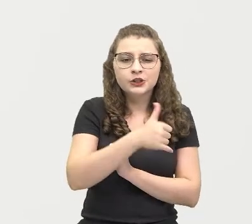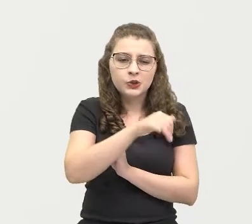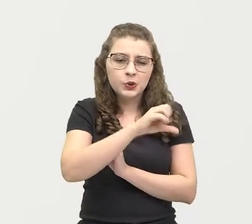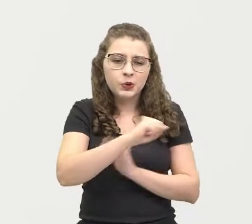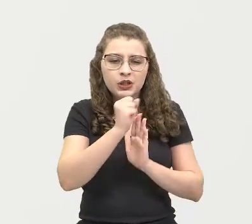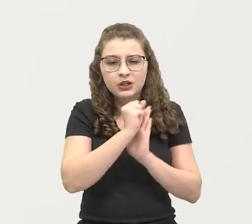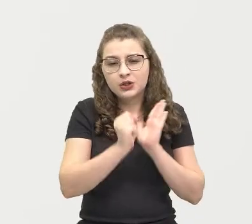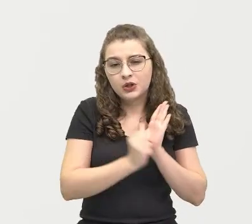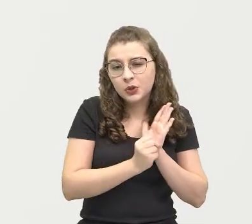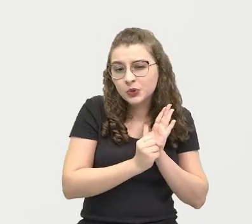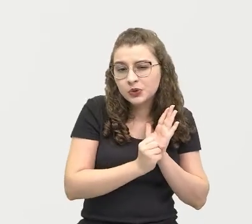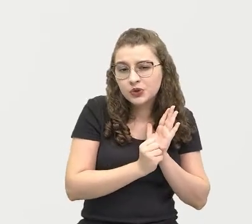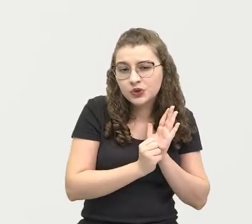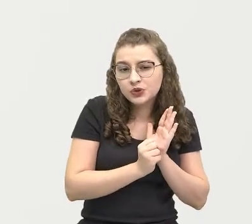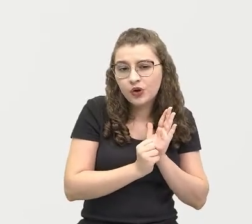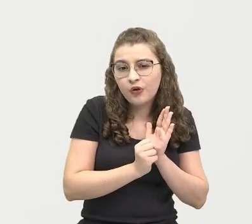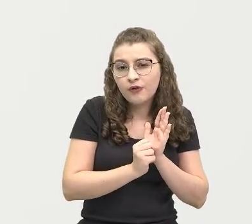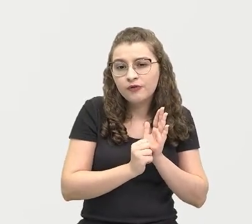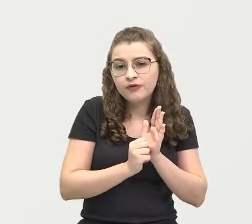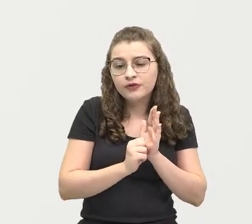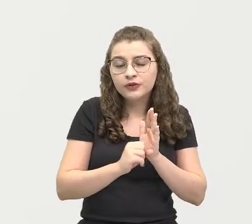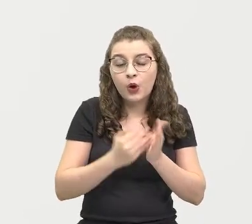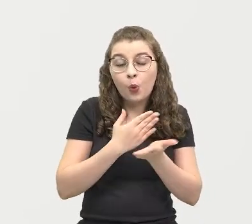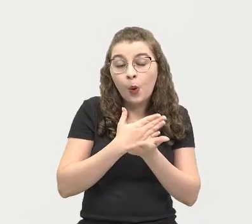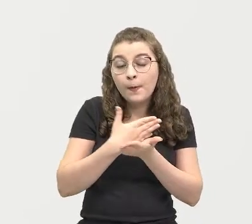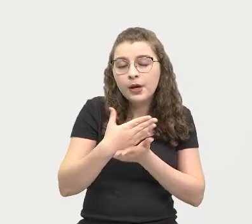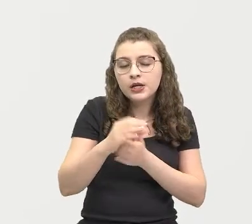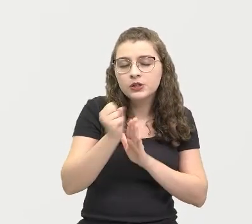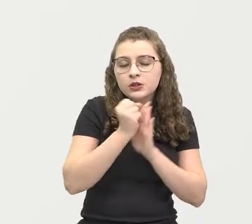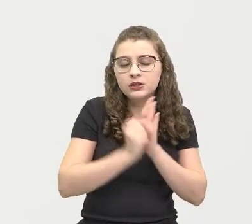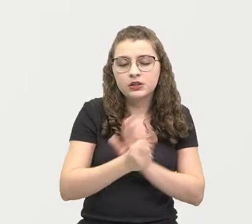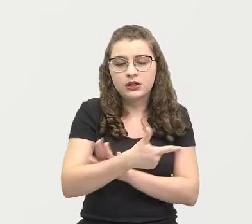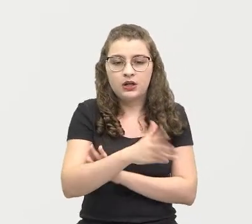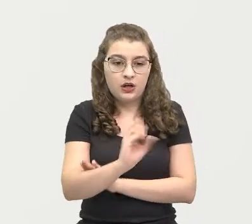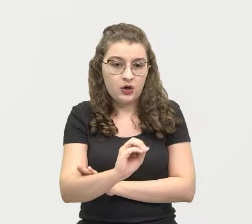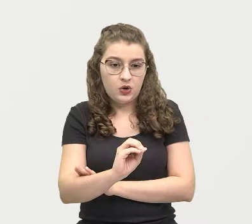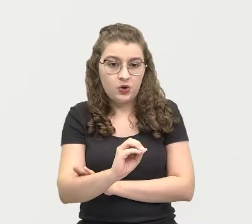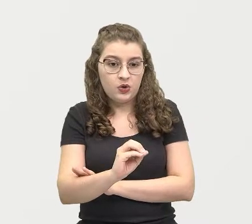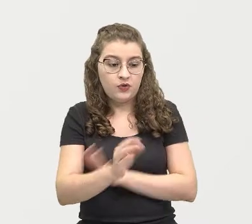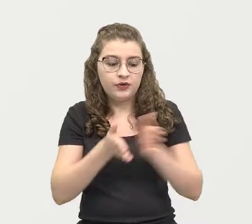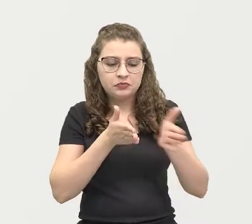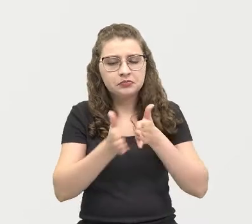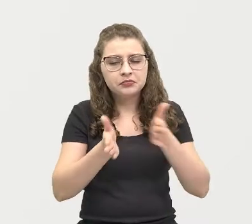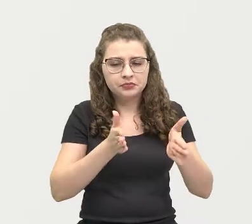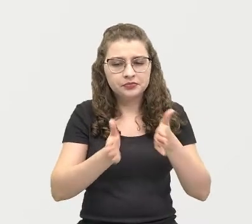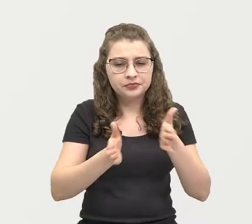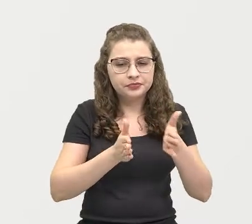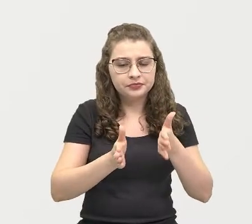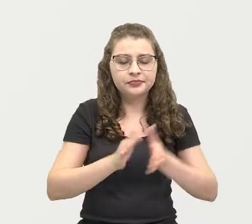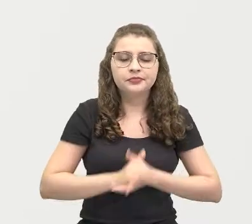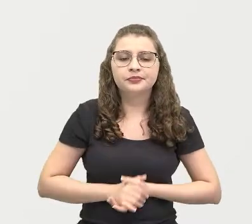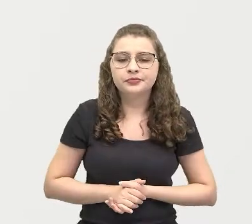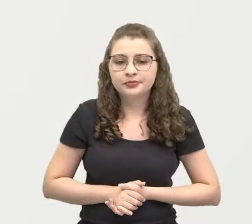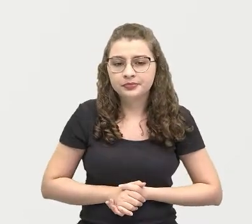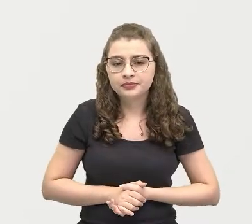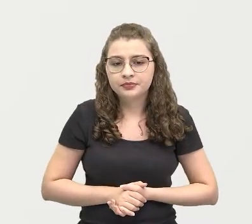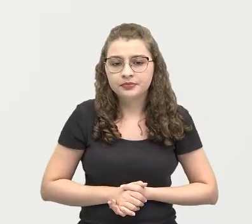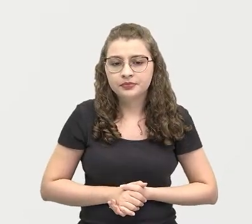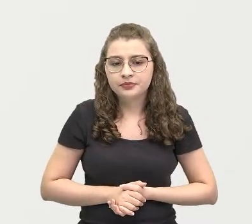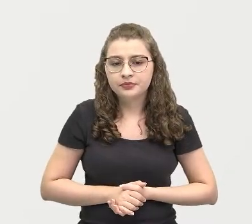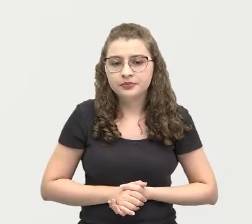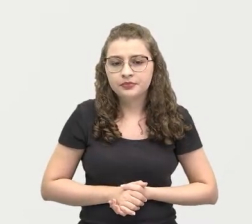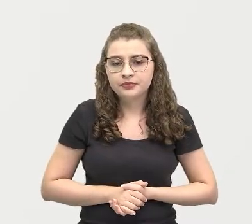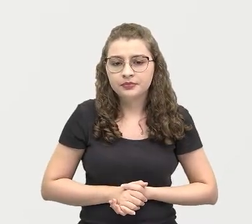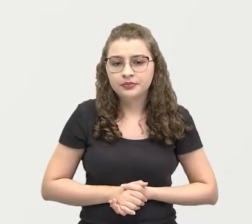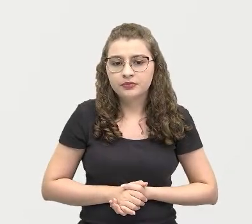século XX, no início do século XX. É esse o contexto histórico do pré-modernismo. Então,